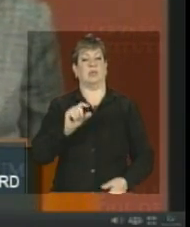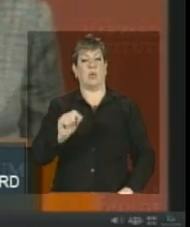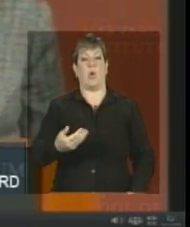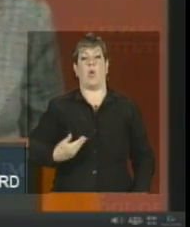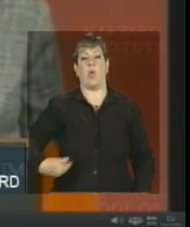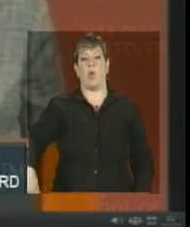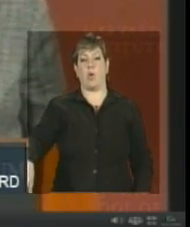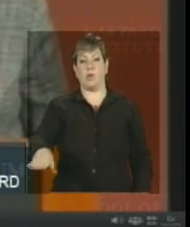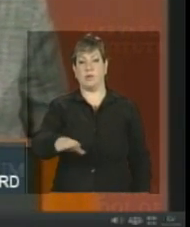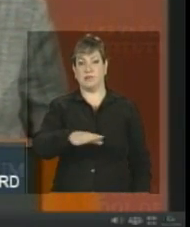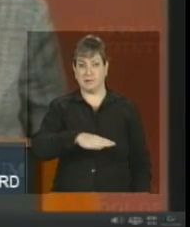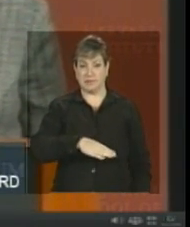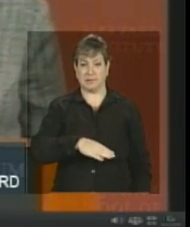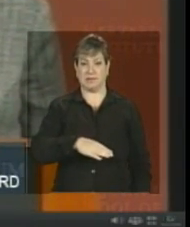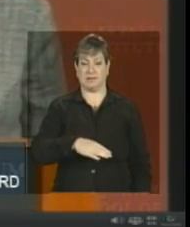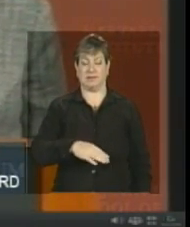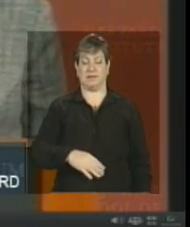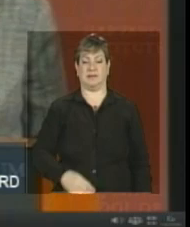que nós